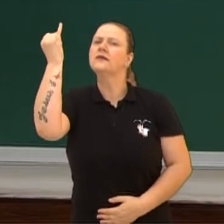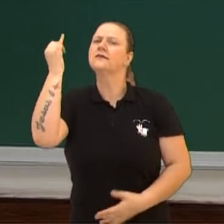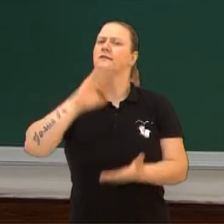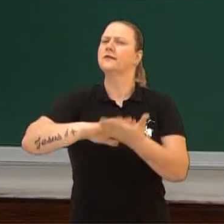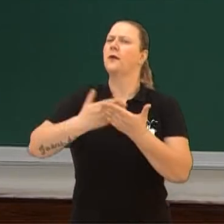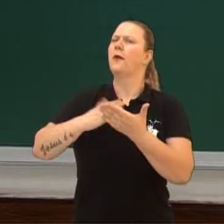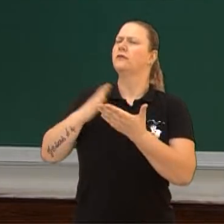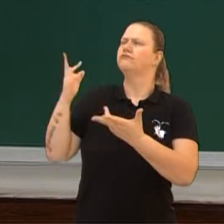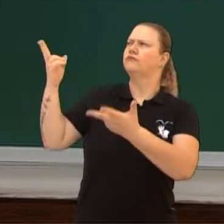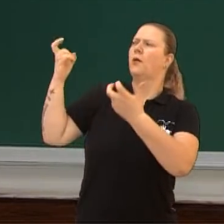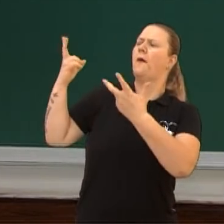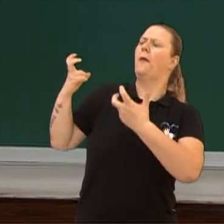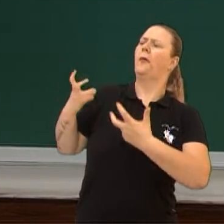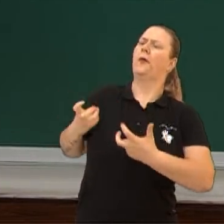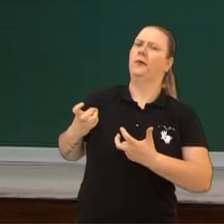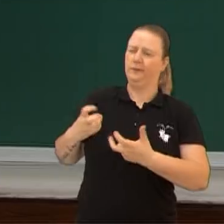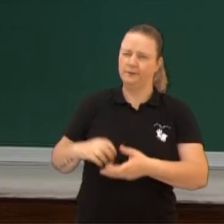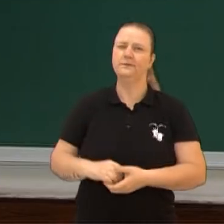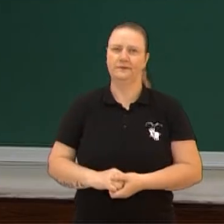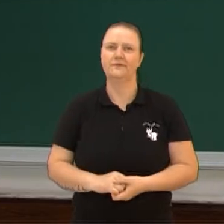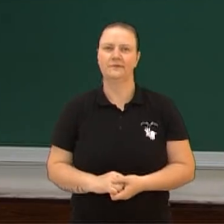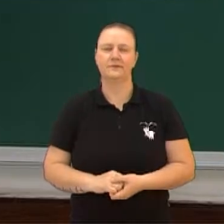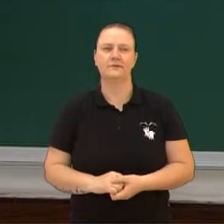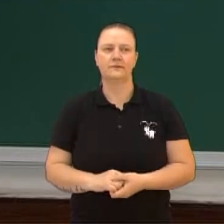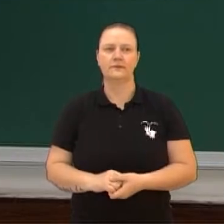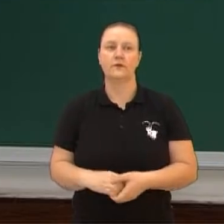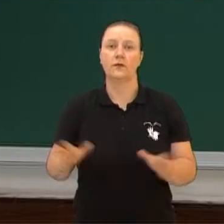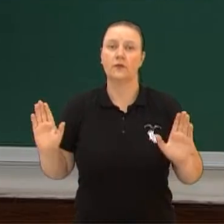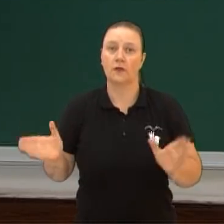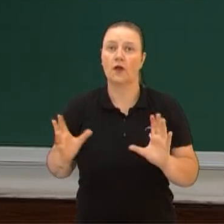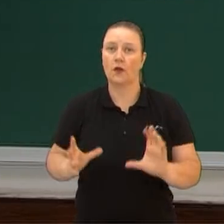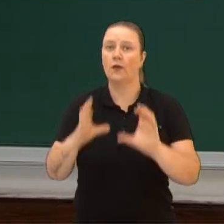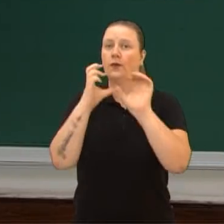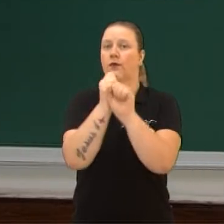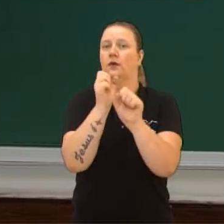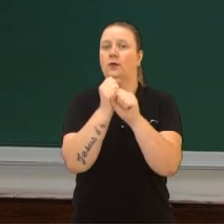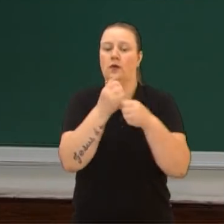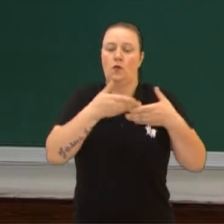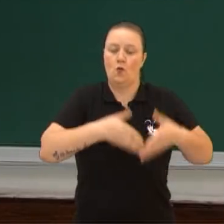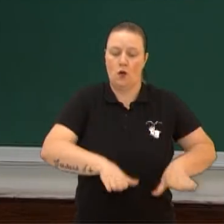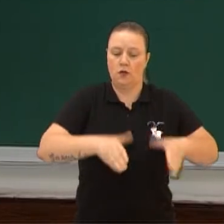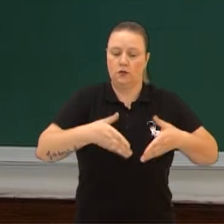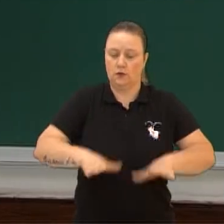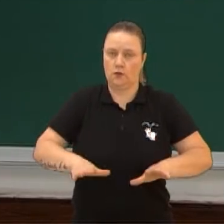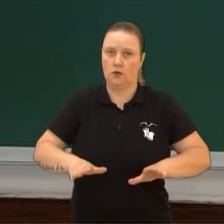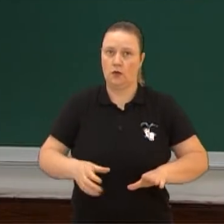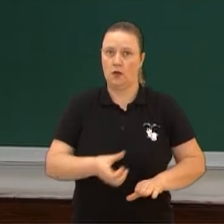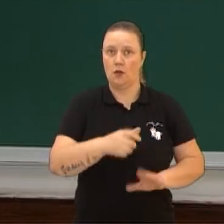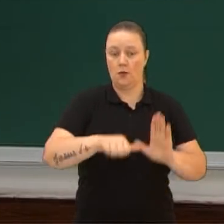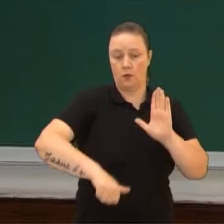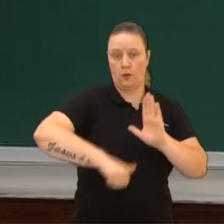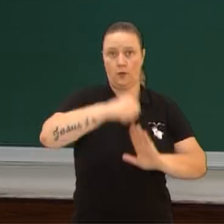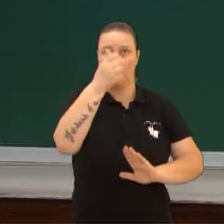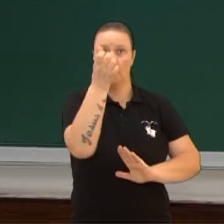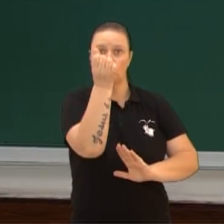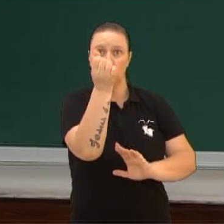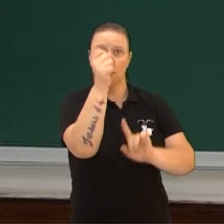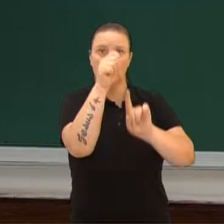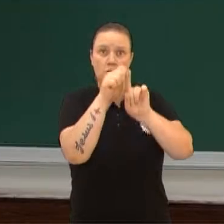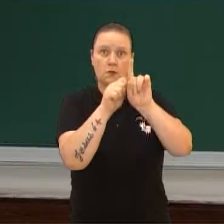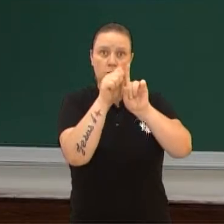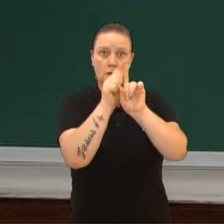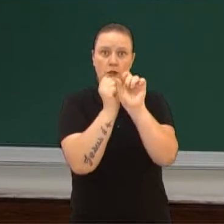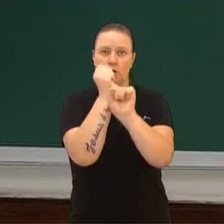tá bom? Então, né, vamos lá. E quantos nascimentos houve nessa cidade no primeiro semestre de 2019?